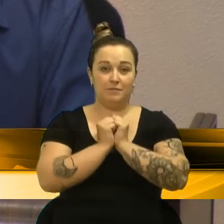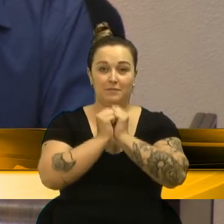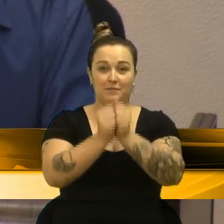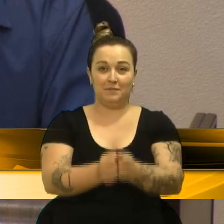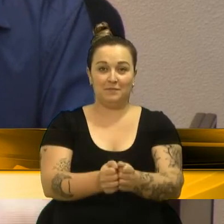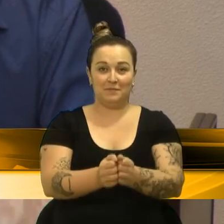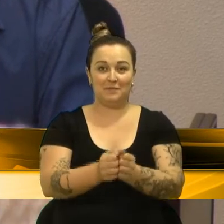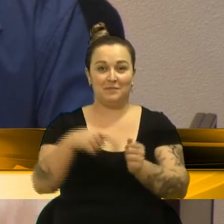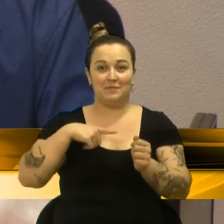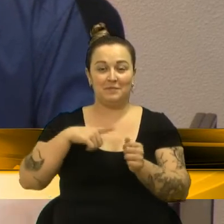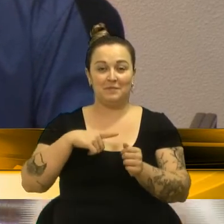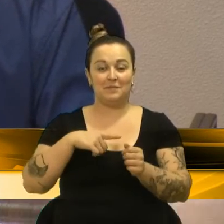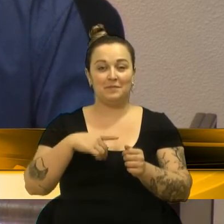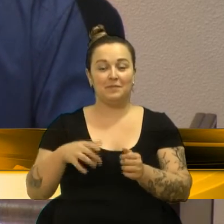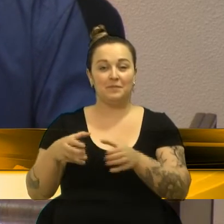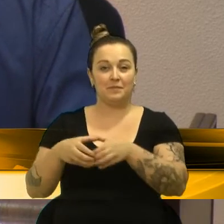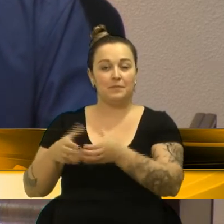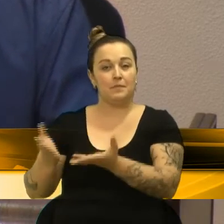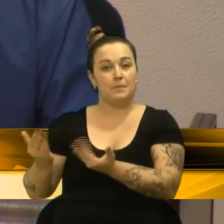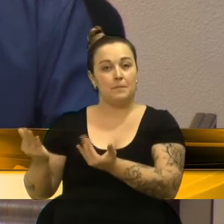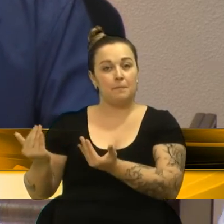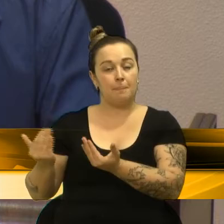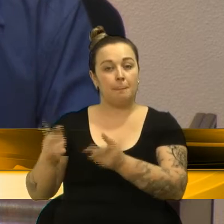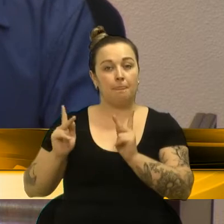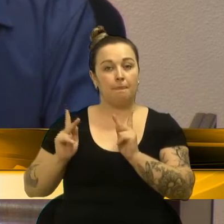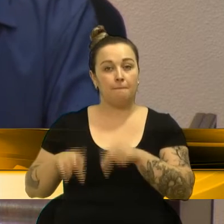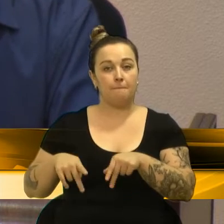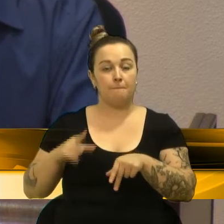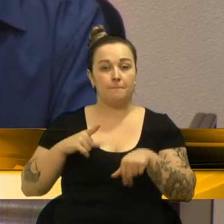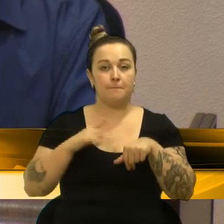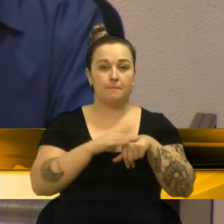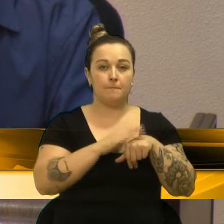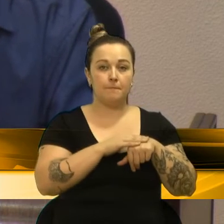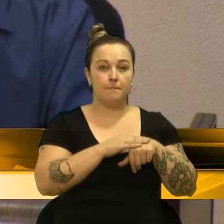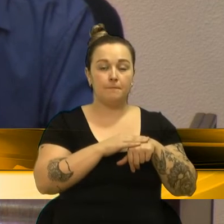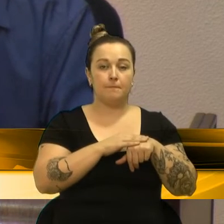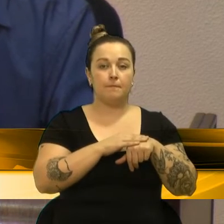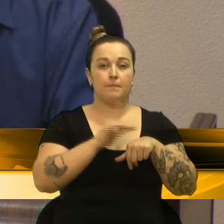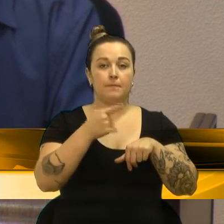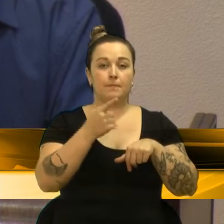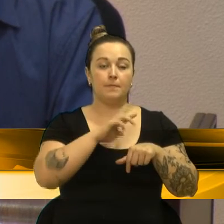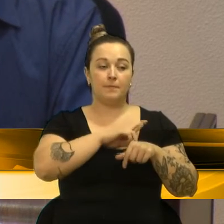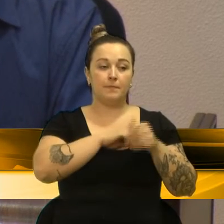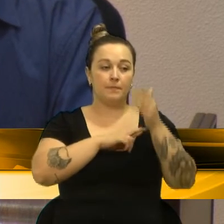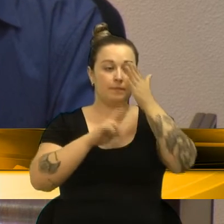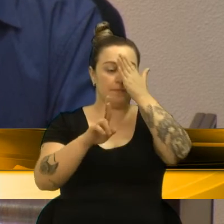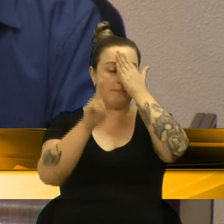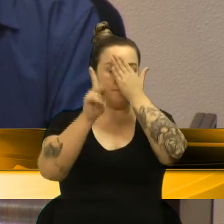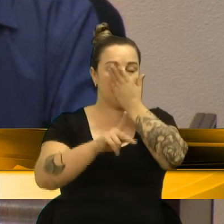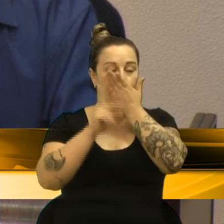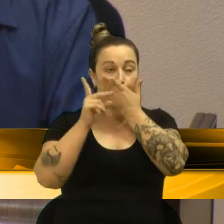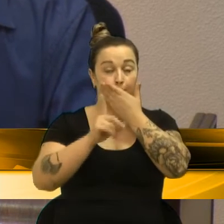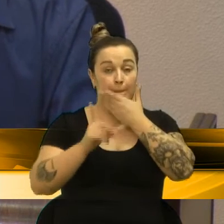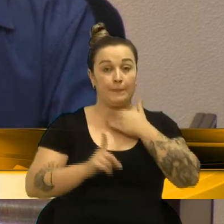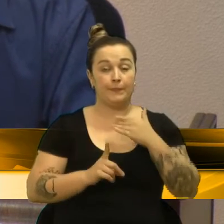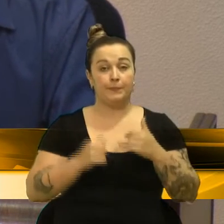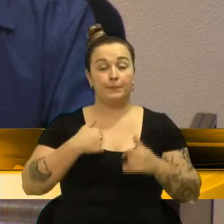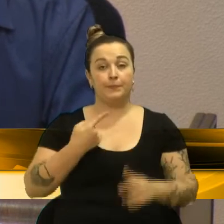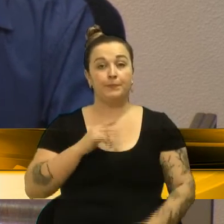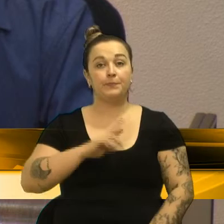adolescente. G. Um representante de Associação de Pessoas com Patologias. H. Um representante da Associação de Pessoas com Deficiências. E I.